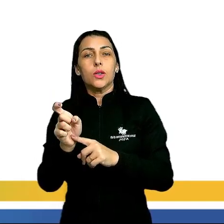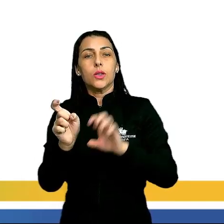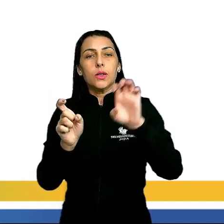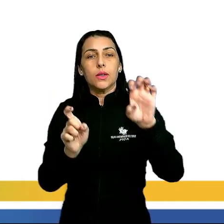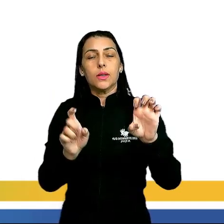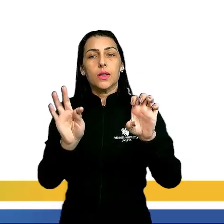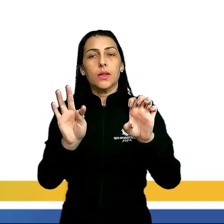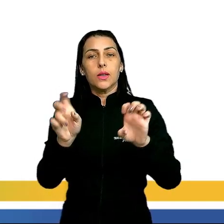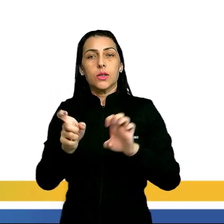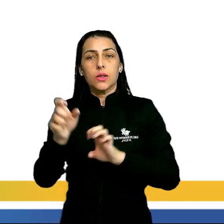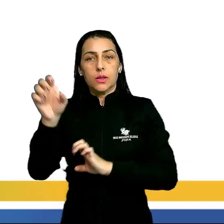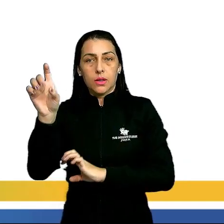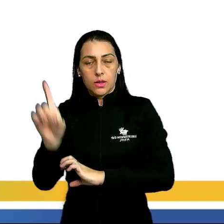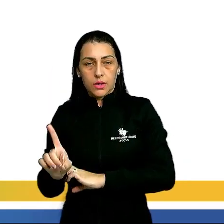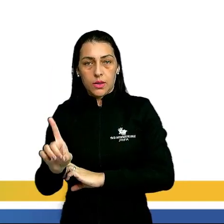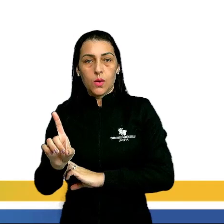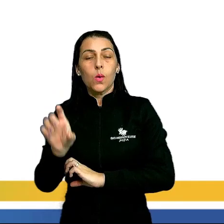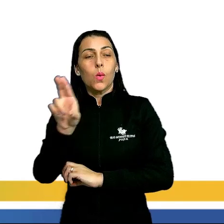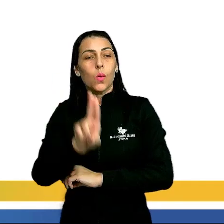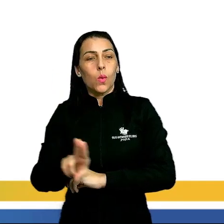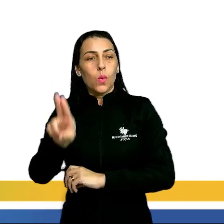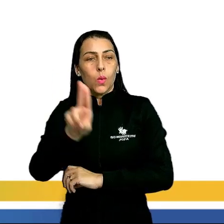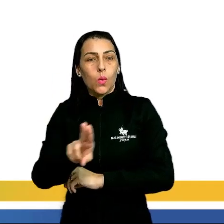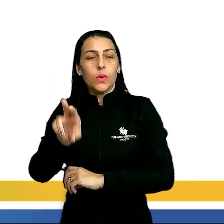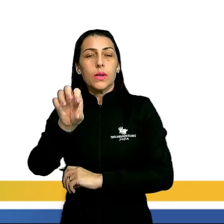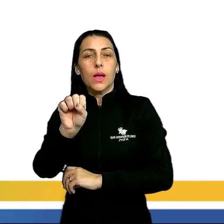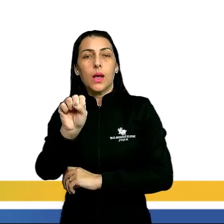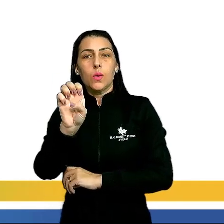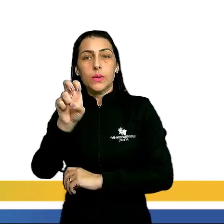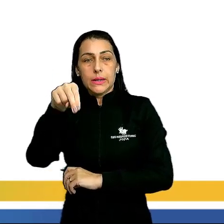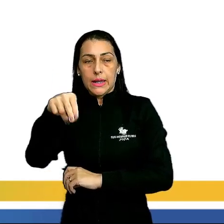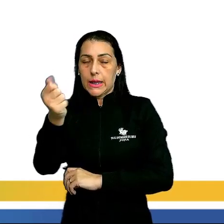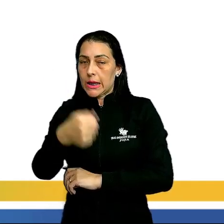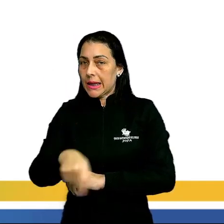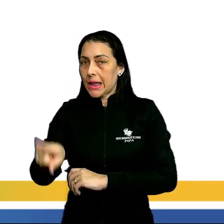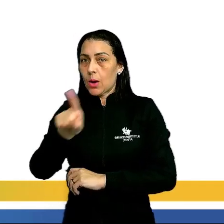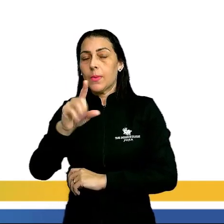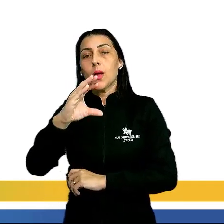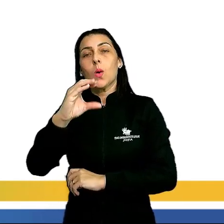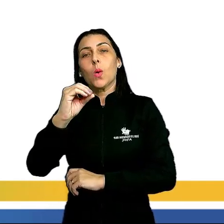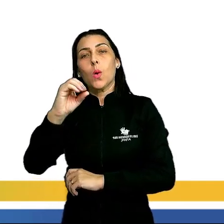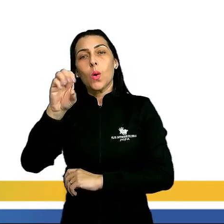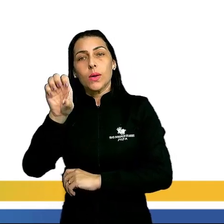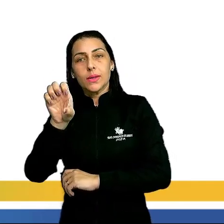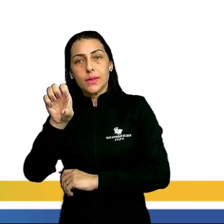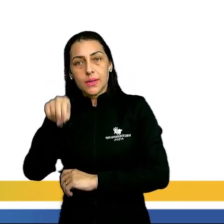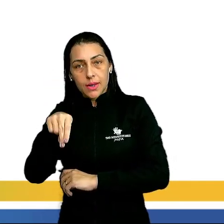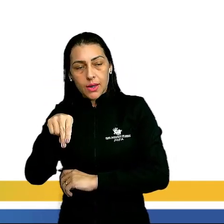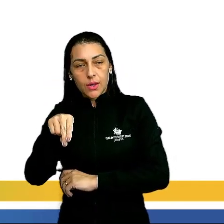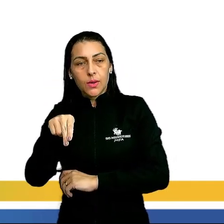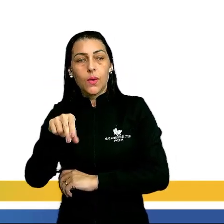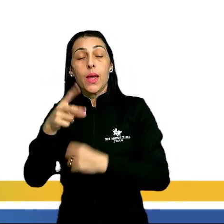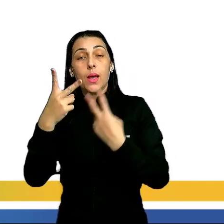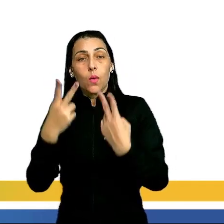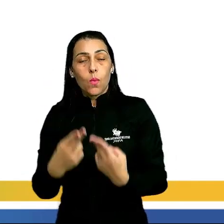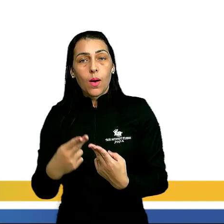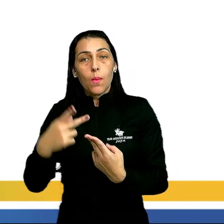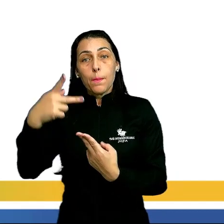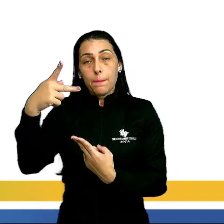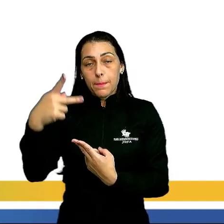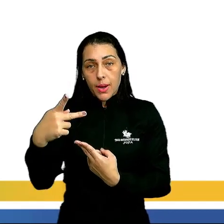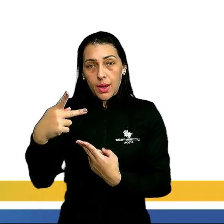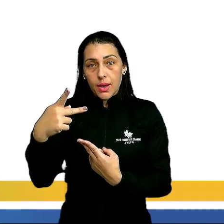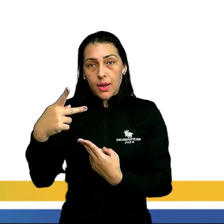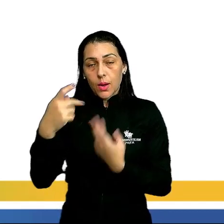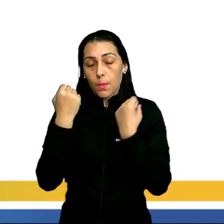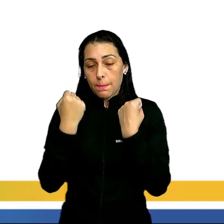direita. Nós vamos usar o seno, não vai ser preciso usar o cosseno, apenas o seno de 10 graus, igual o peso